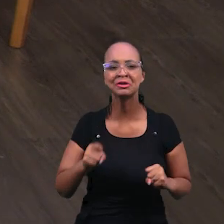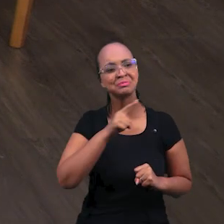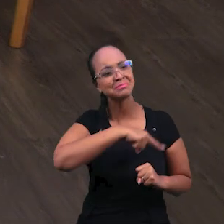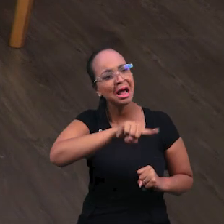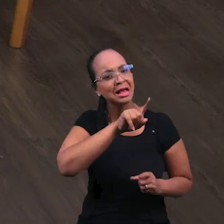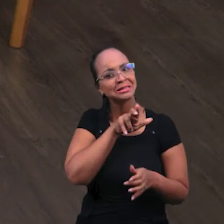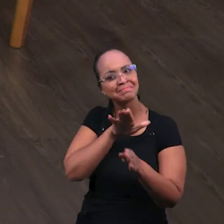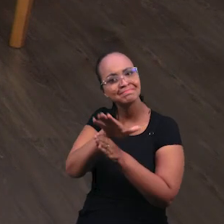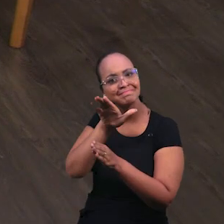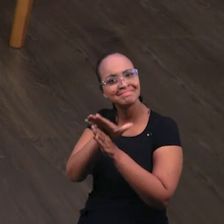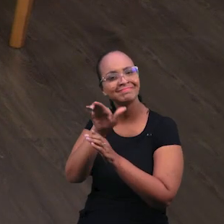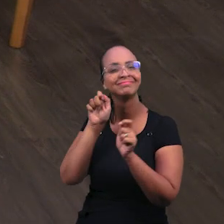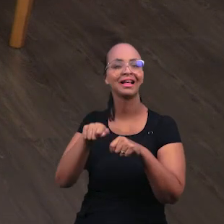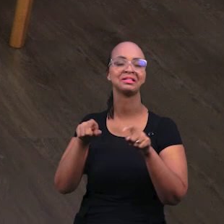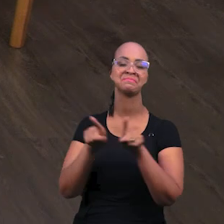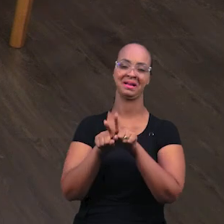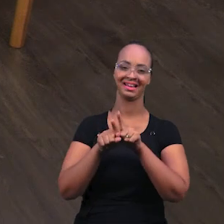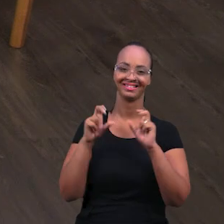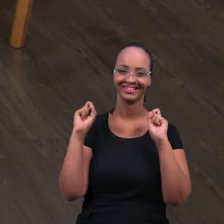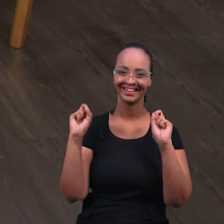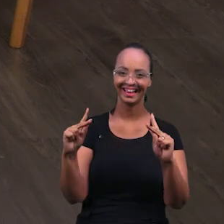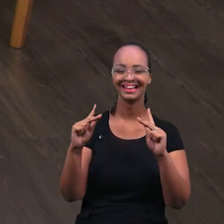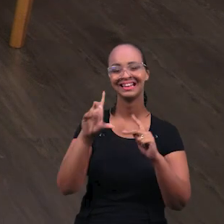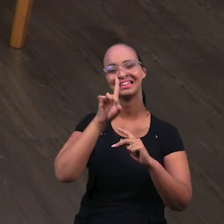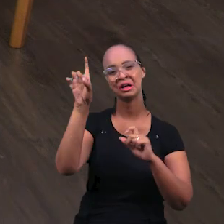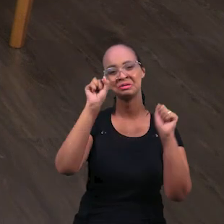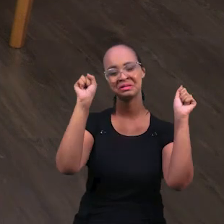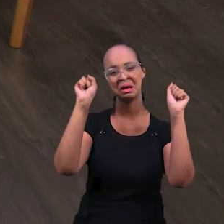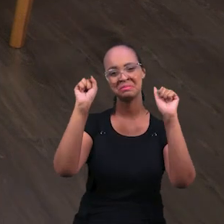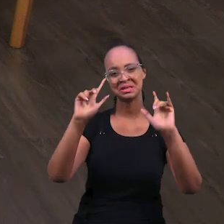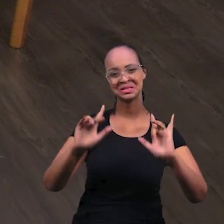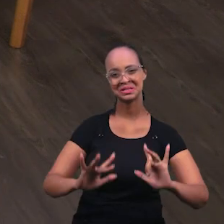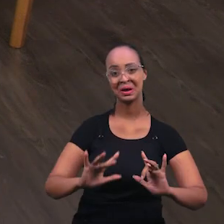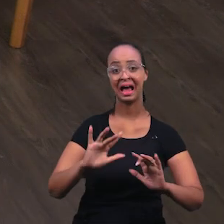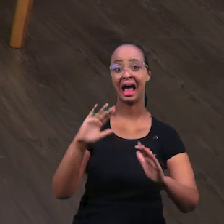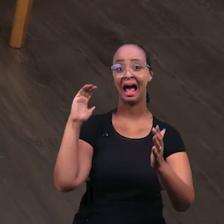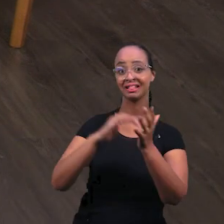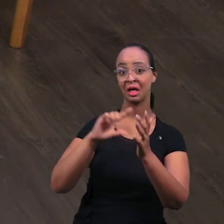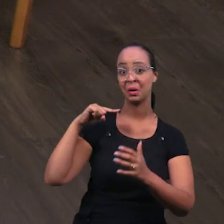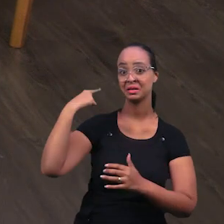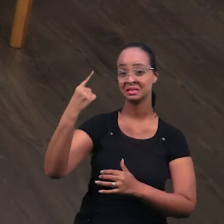que as irmãs estejam dando contribuição para você também, tá bom? Deus abençoe a todos, até a